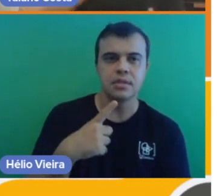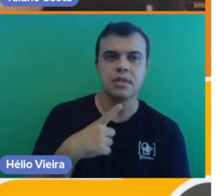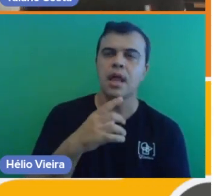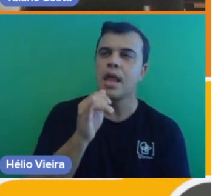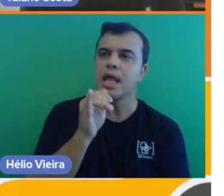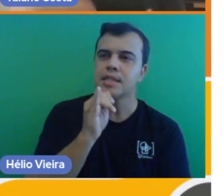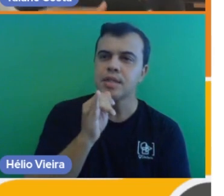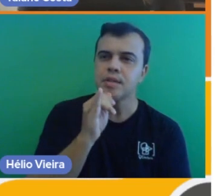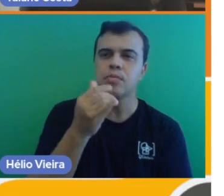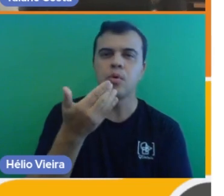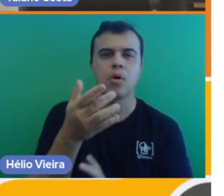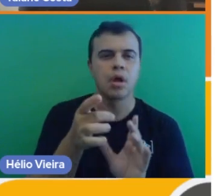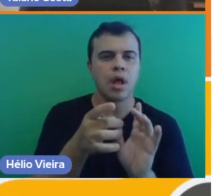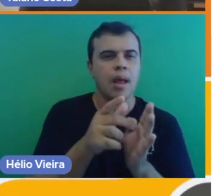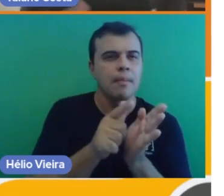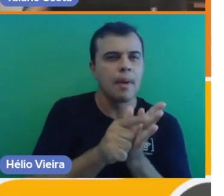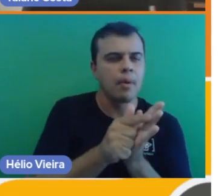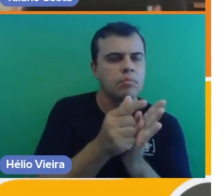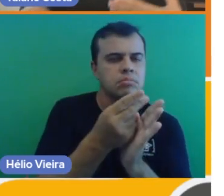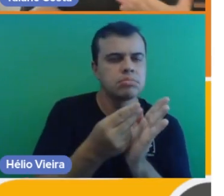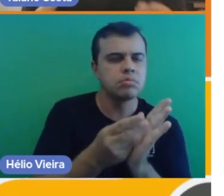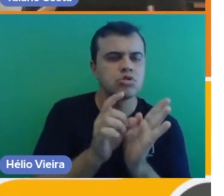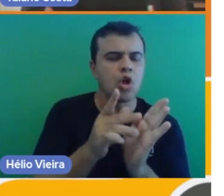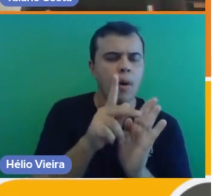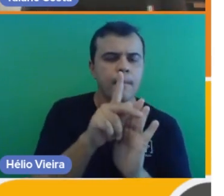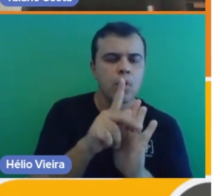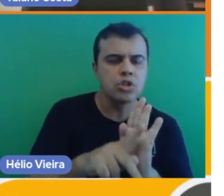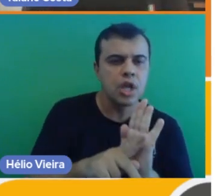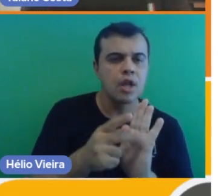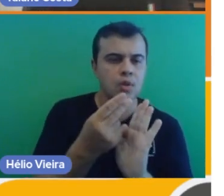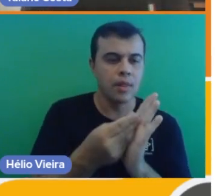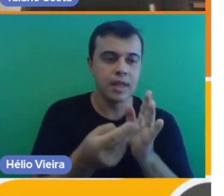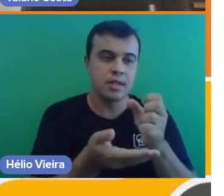de rascunhos, de projetos,